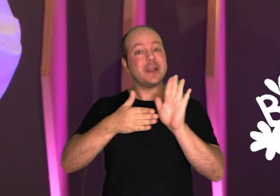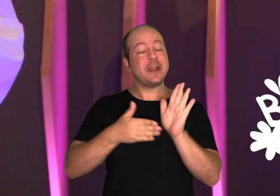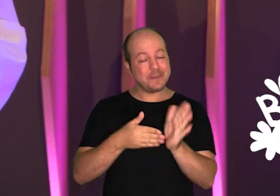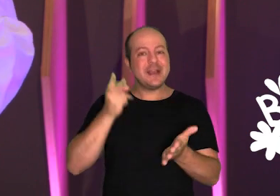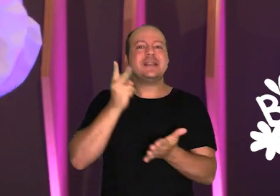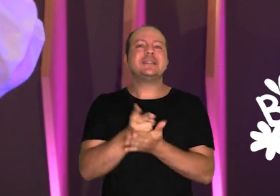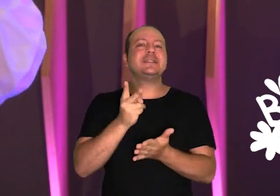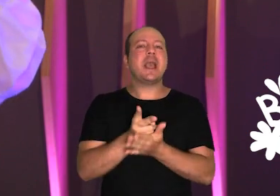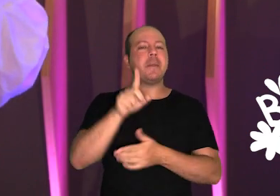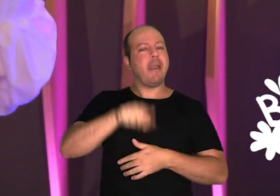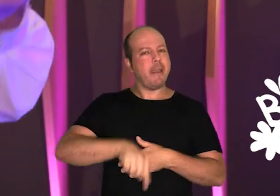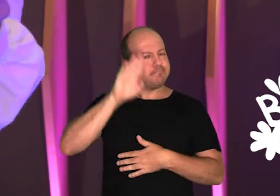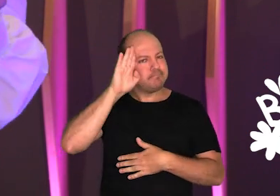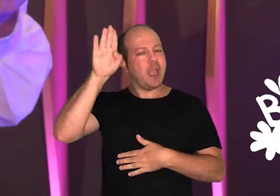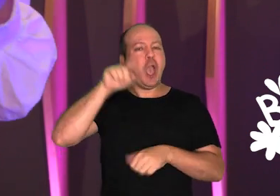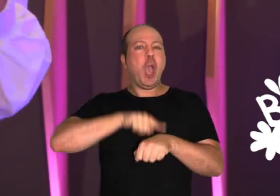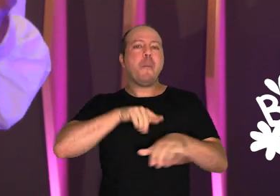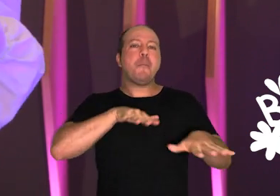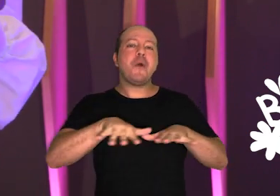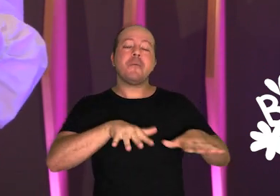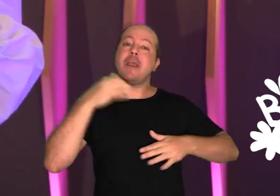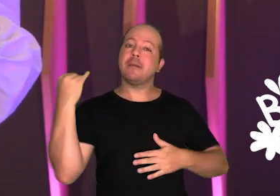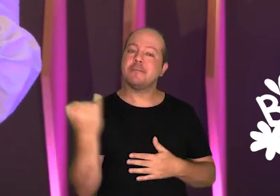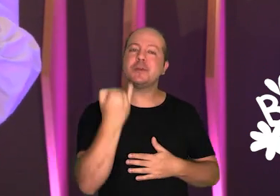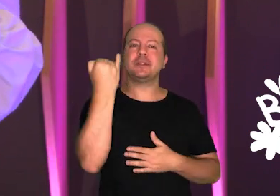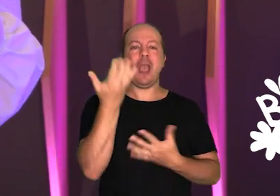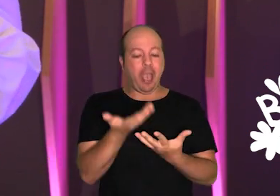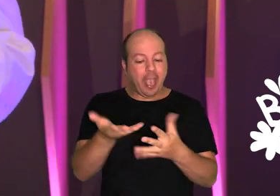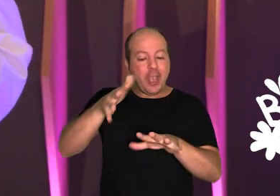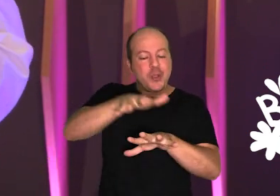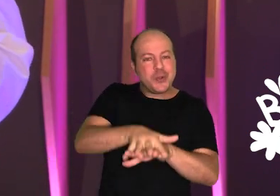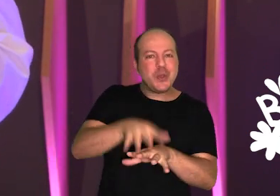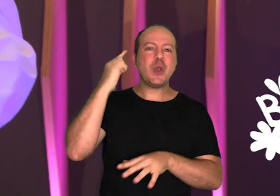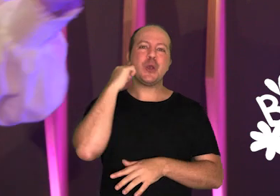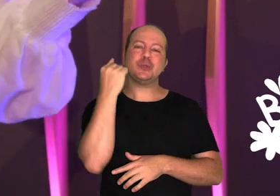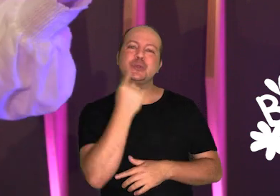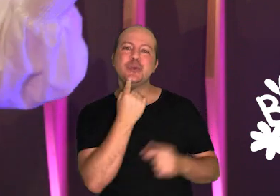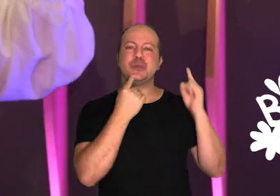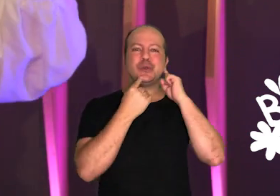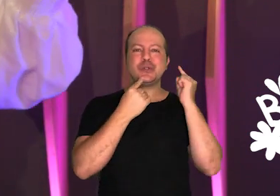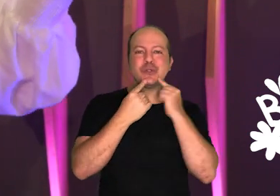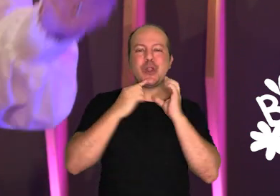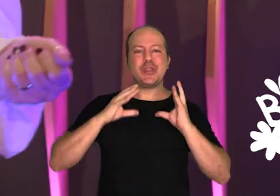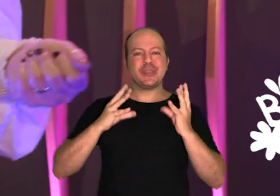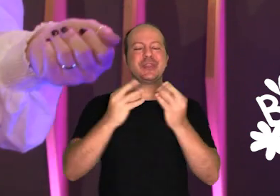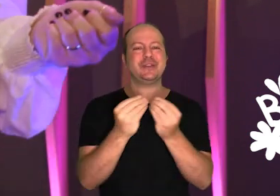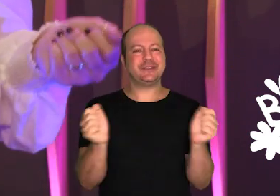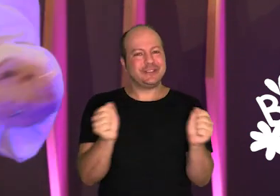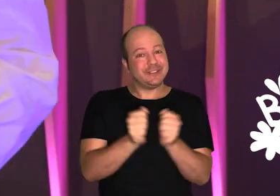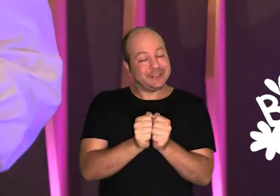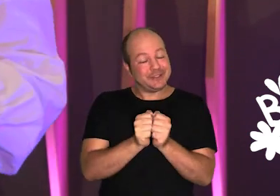exercendo esta função, este movimento tão valioso para a inclusão de surdas e surdos e surdes nas